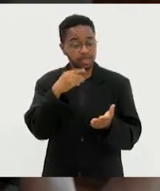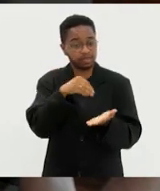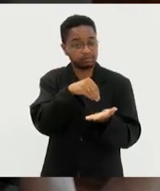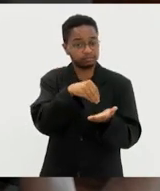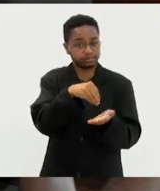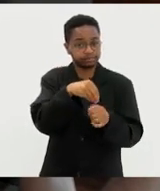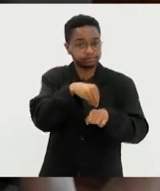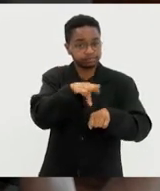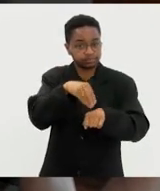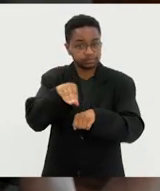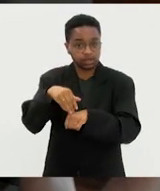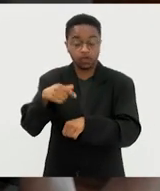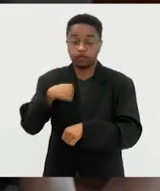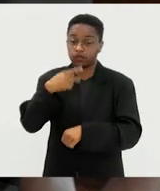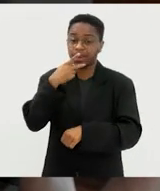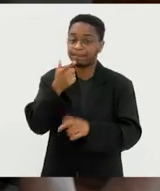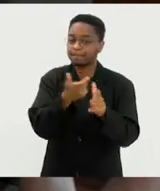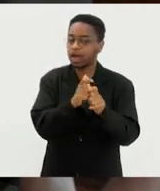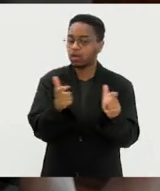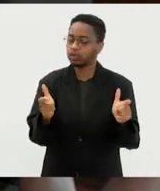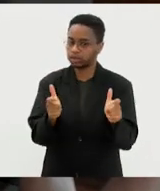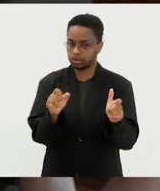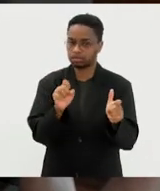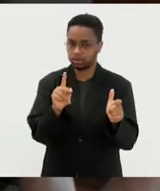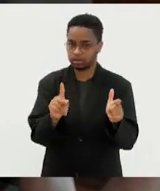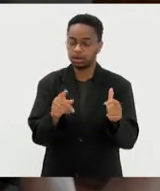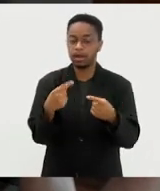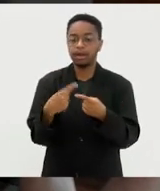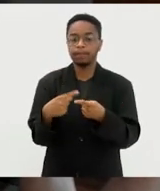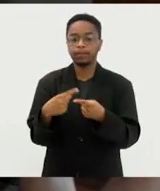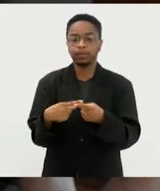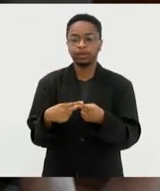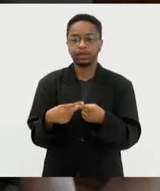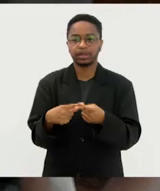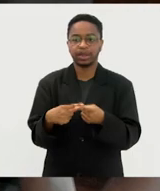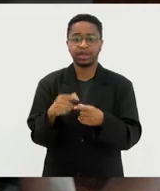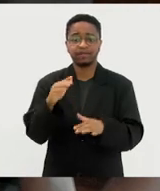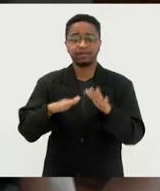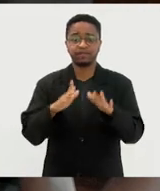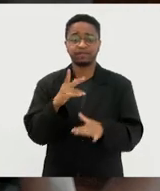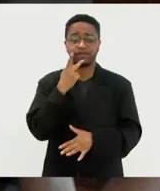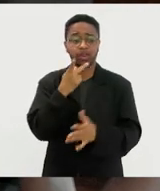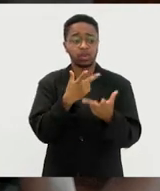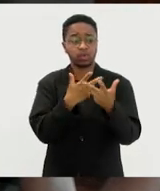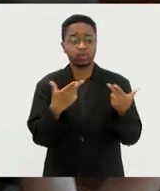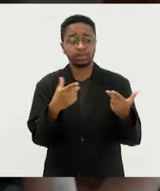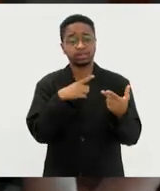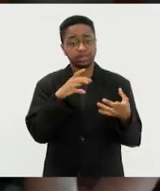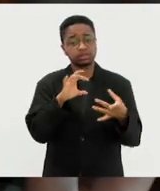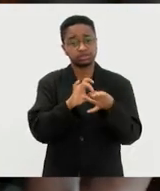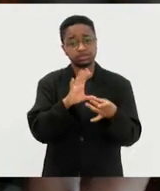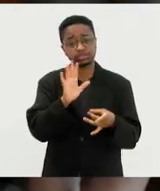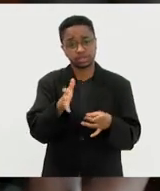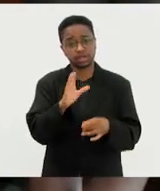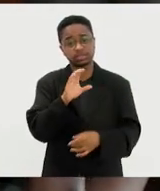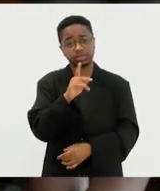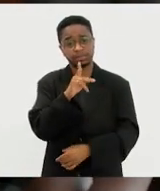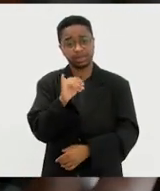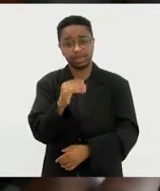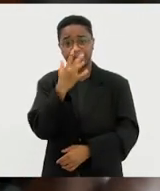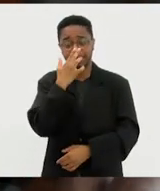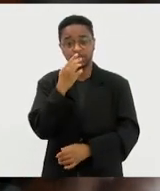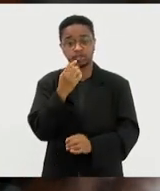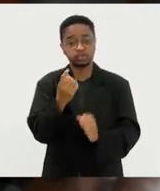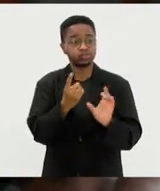executivo, a maioria. Porque de vez em quando eles falam alguma coisa que está lá na CPI, que estivesse descobrindo a